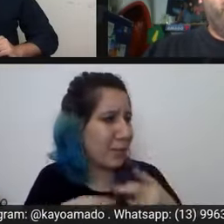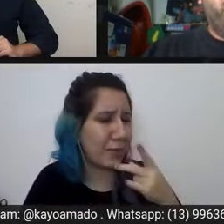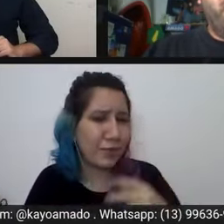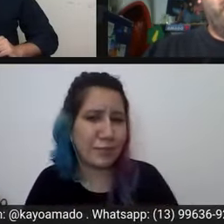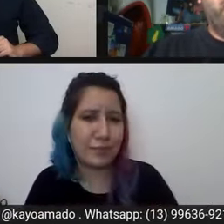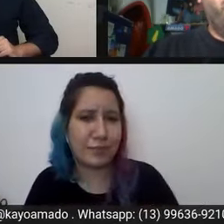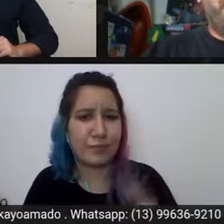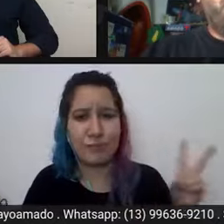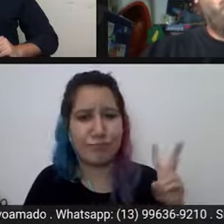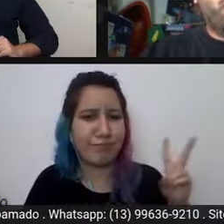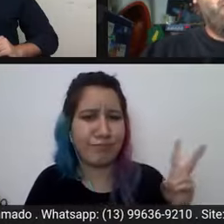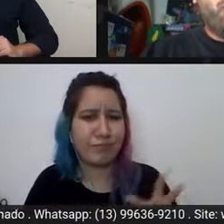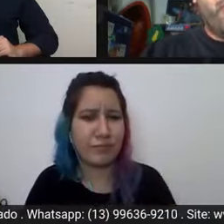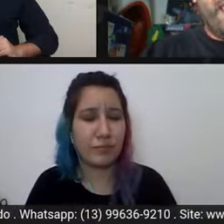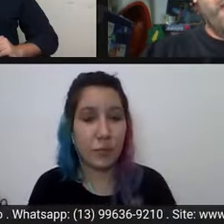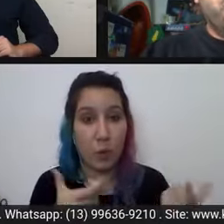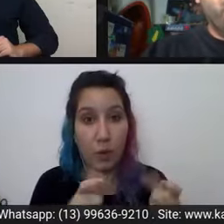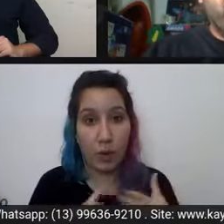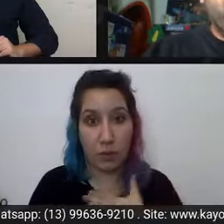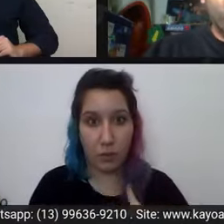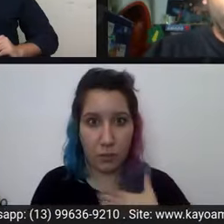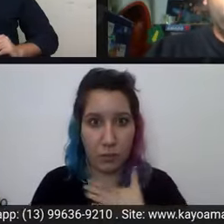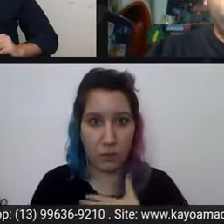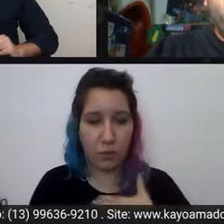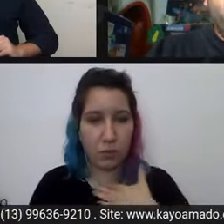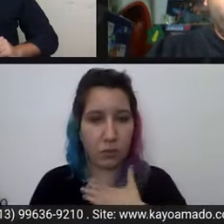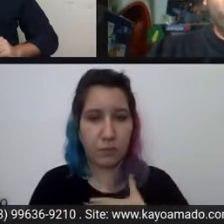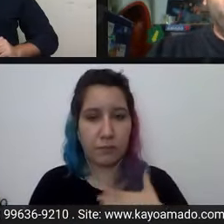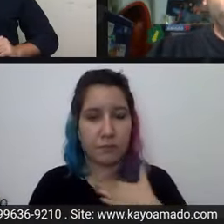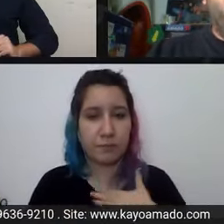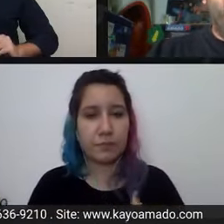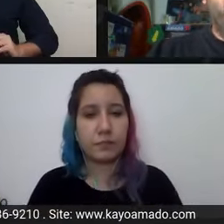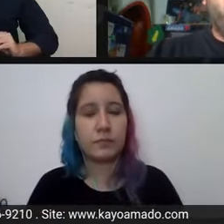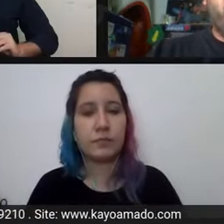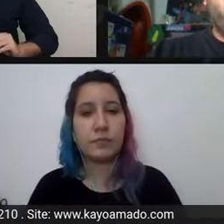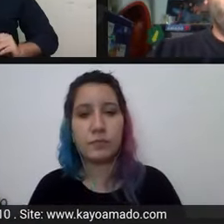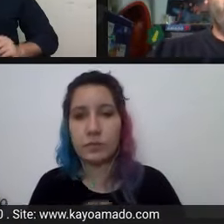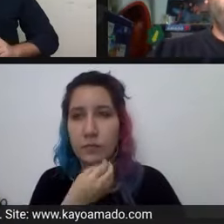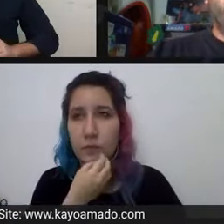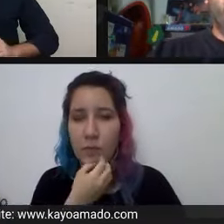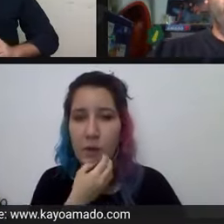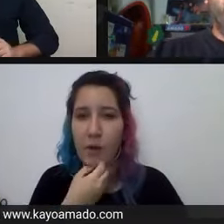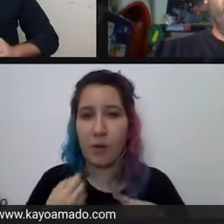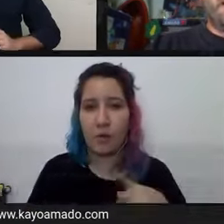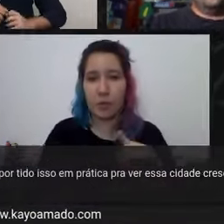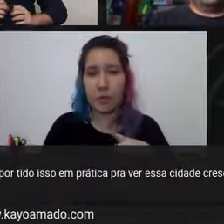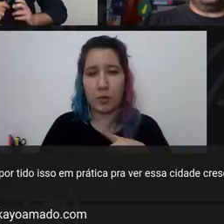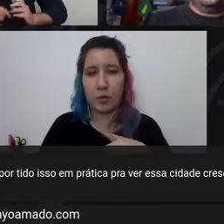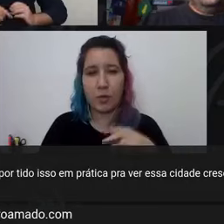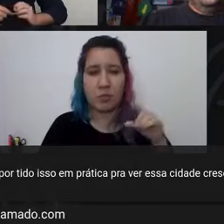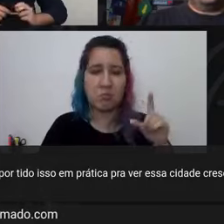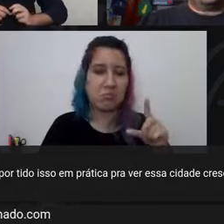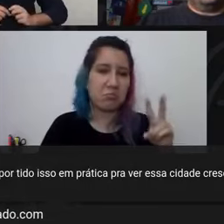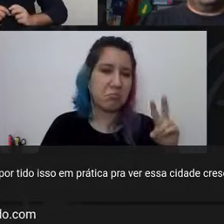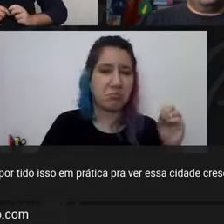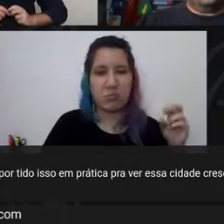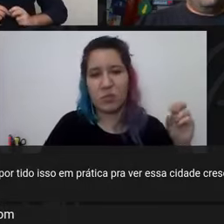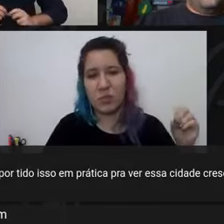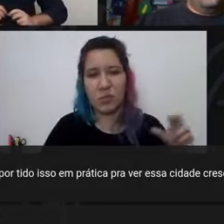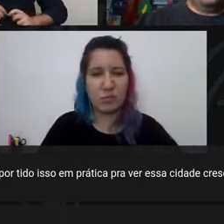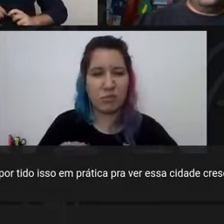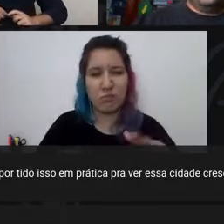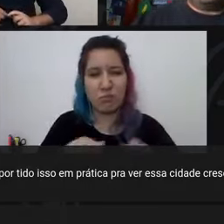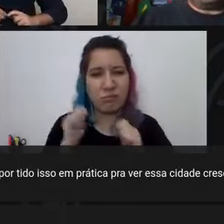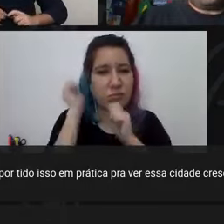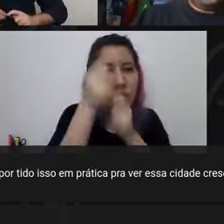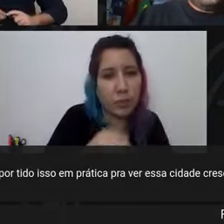exemplo para vocês, que é um lugar que eu gosto muito, que é a Ilha de Anne Santos. Nós temos lá mais ou menos 200 pescadores, e quando nós começamos um